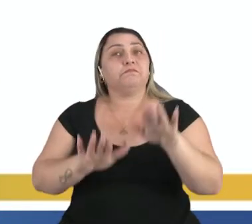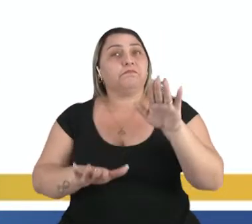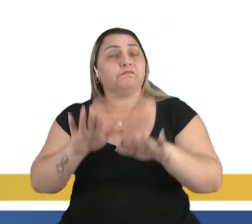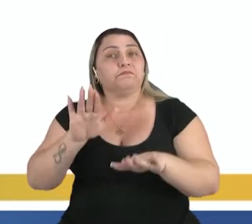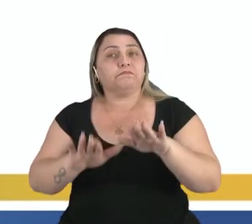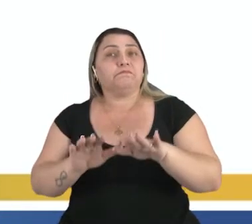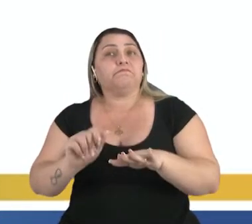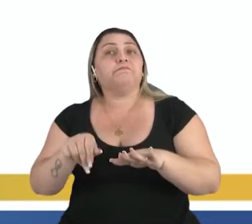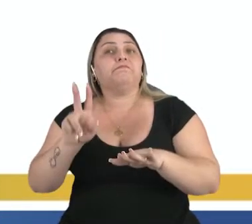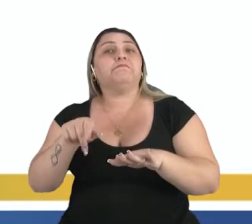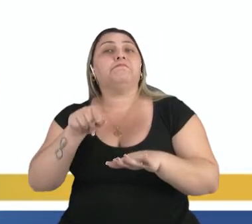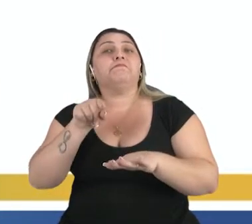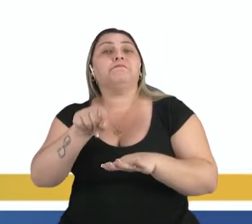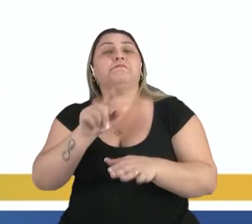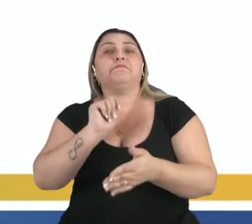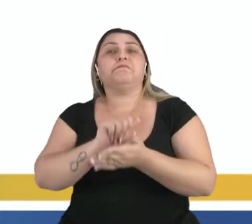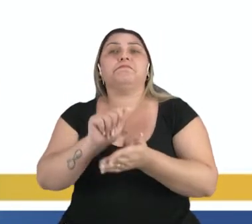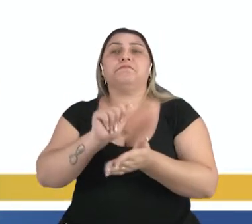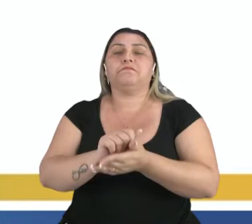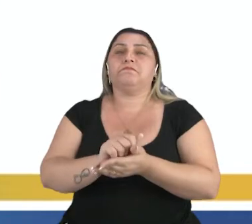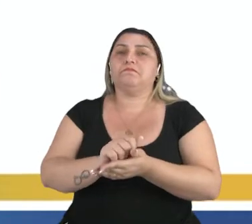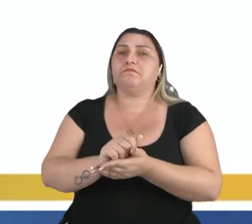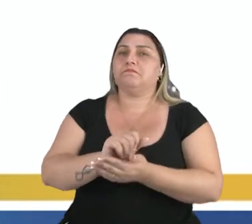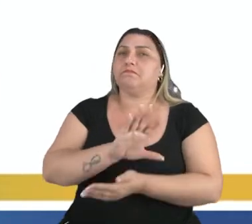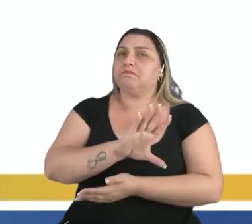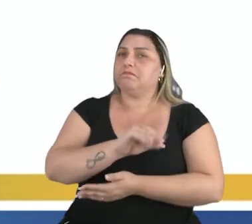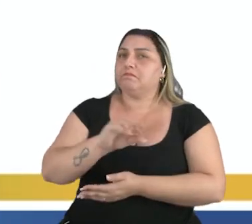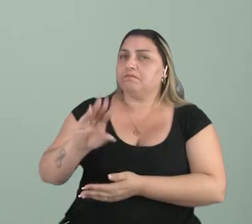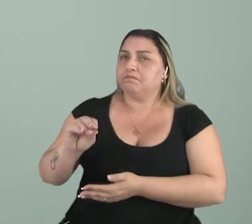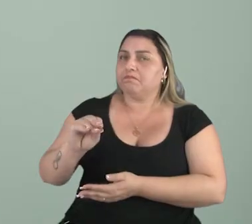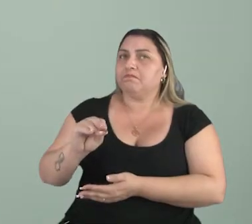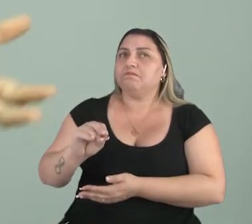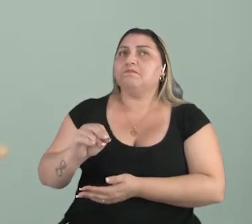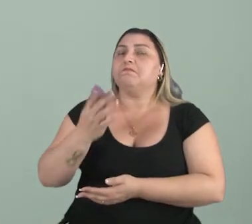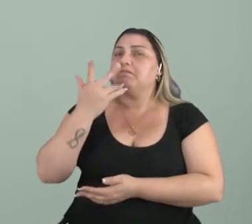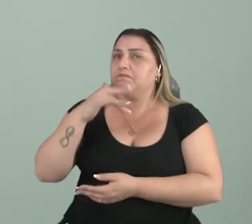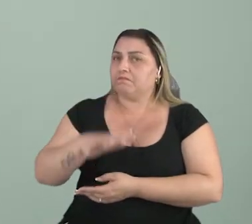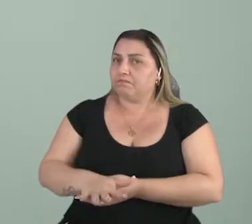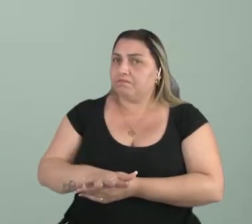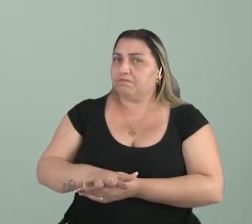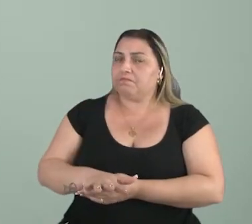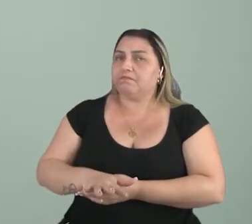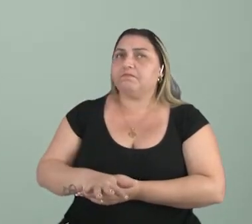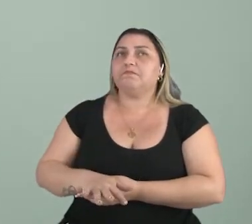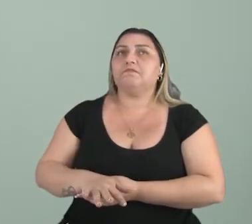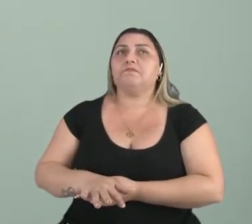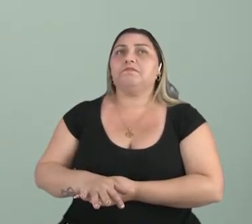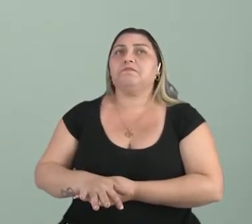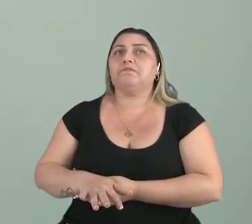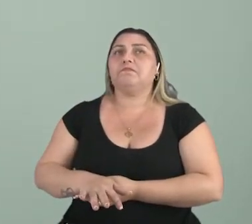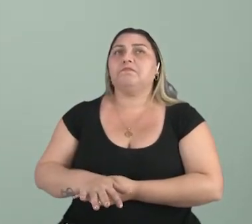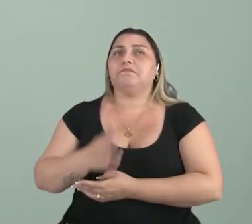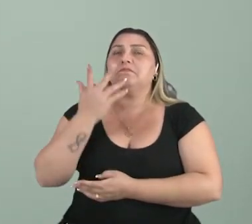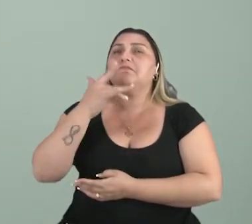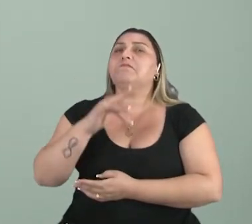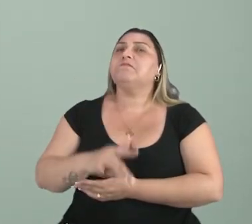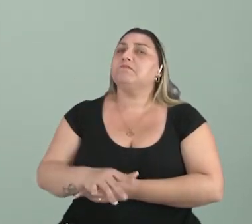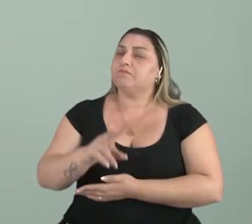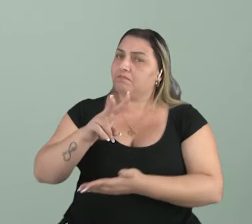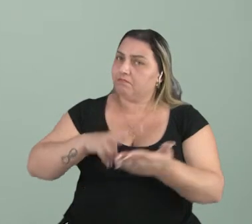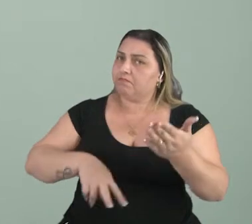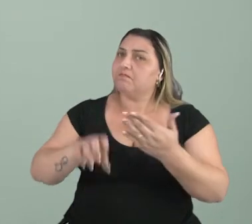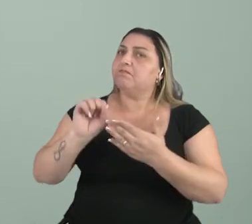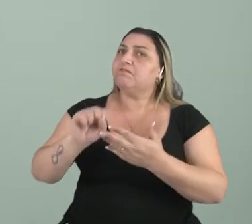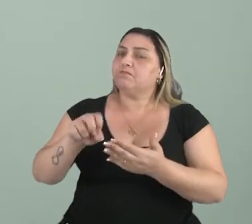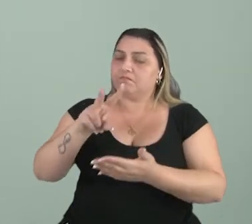dependendo de para quem você vai escrever, é para um adolescente, é mais para uma criança, mas professora, criança não lê. Lê sim,